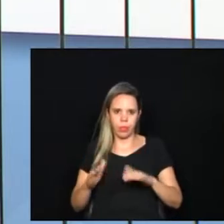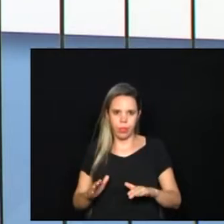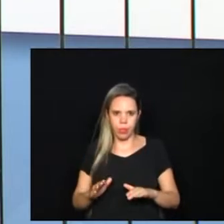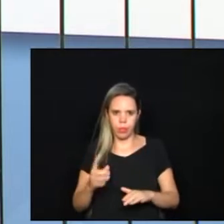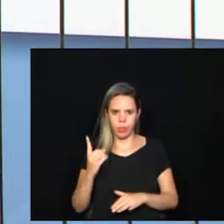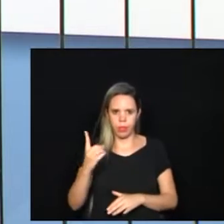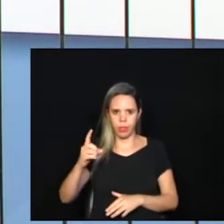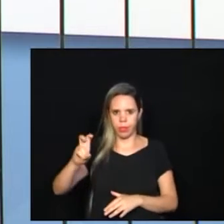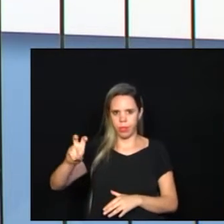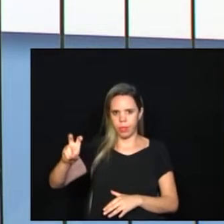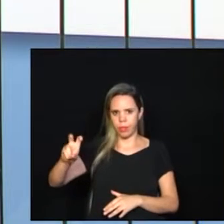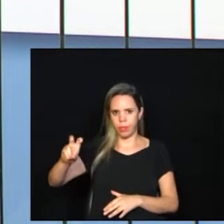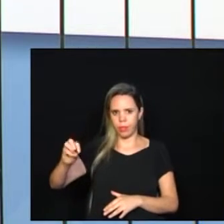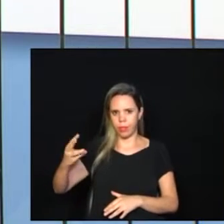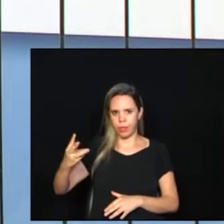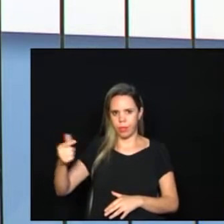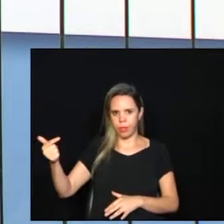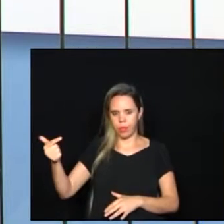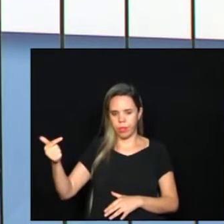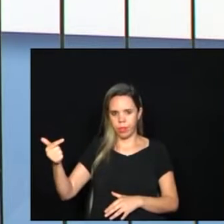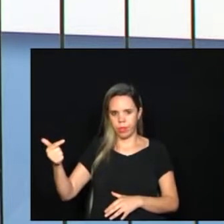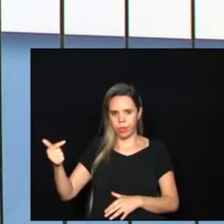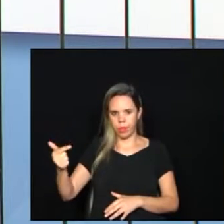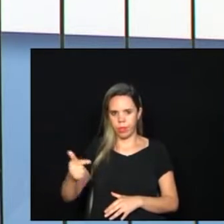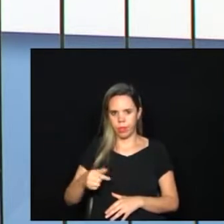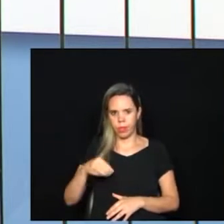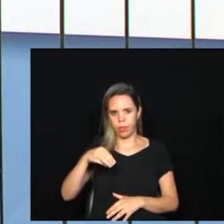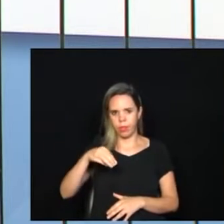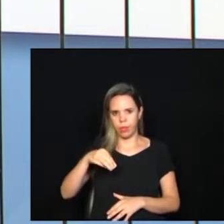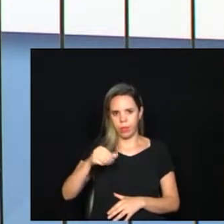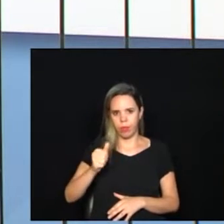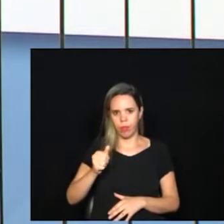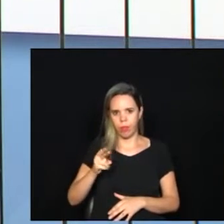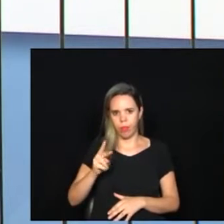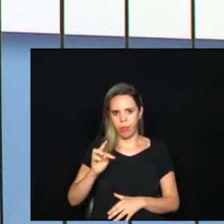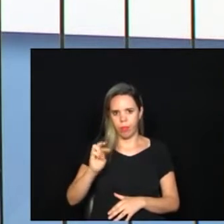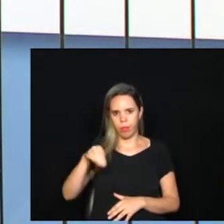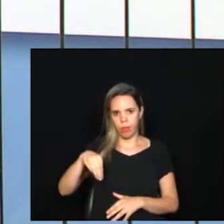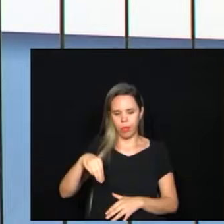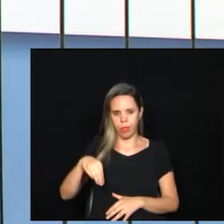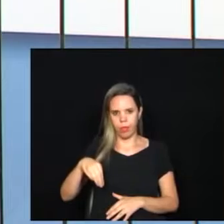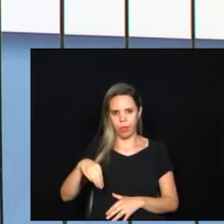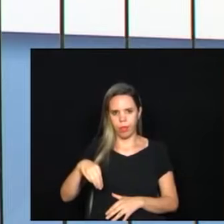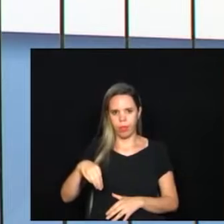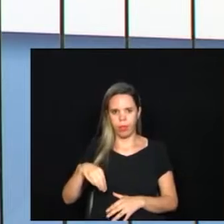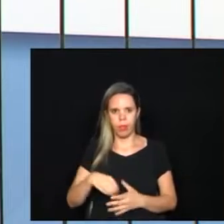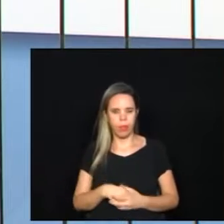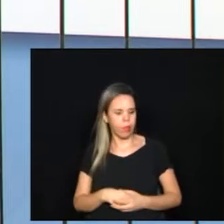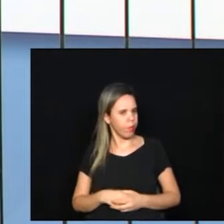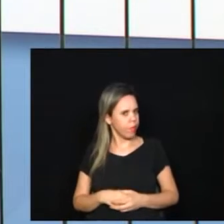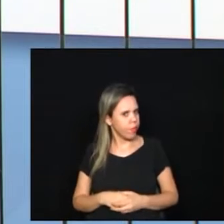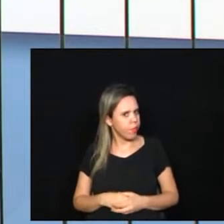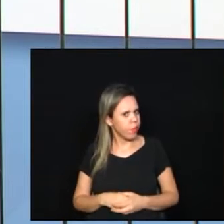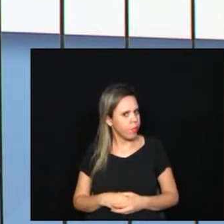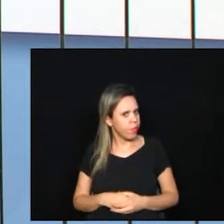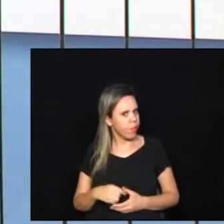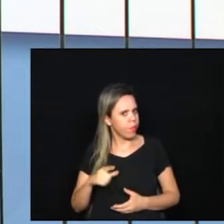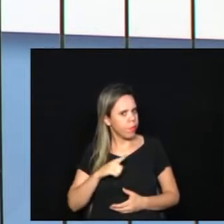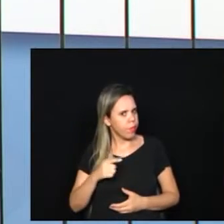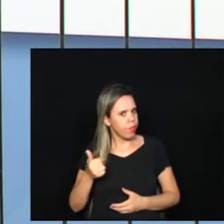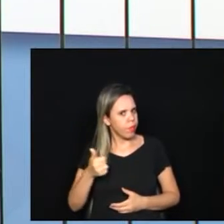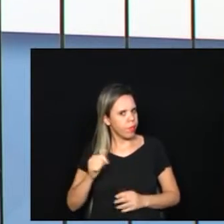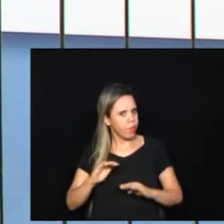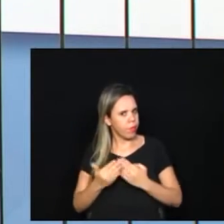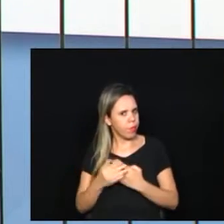em 1532 por Martim Afonso de Souza, na capitania hereditária, onde foi a primeira